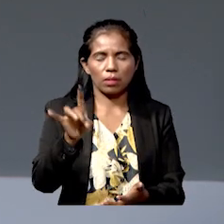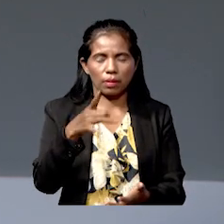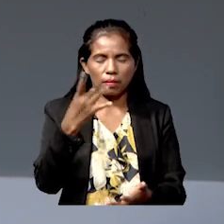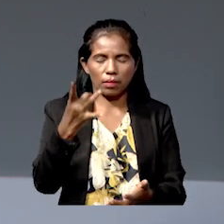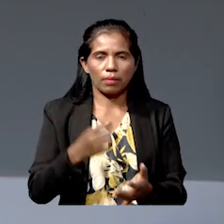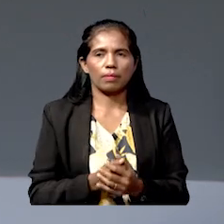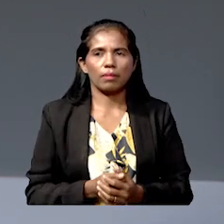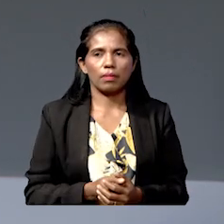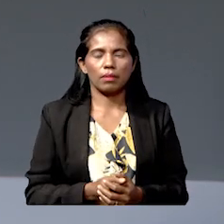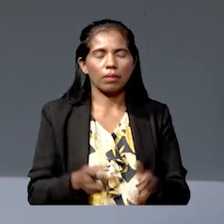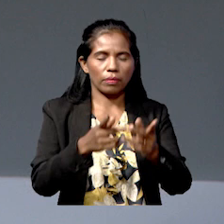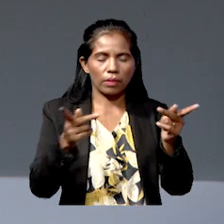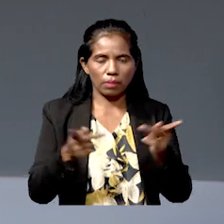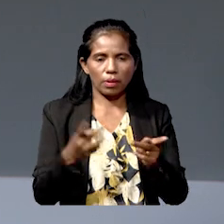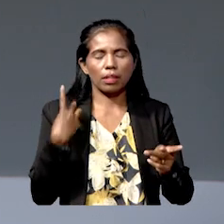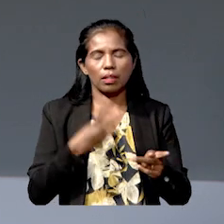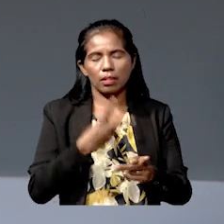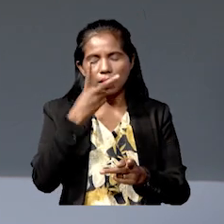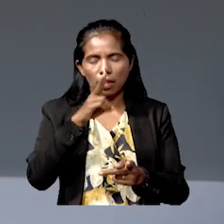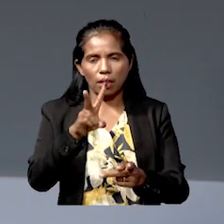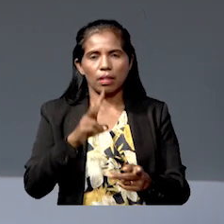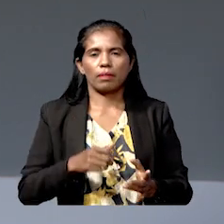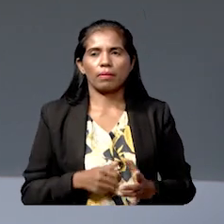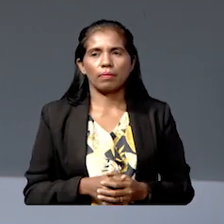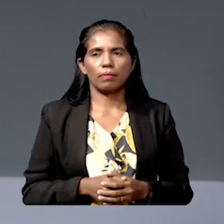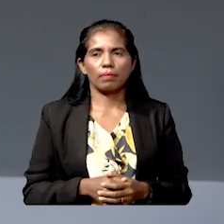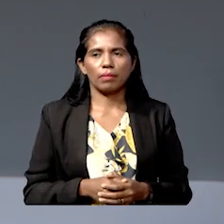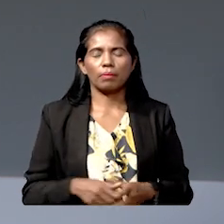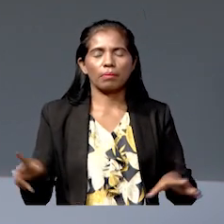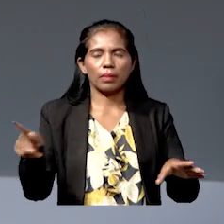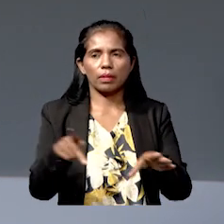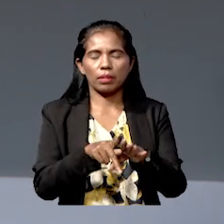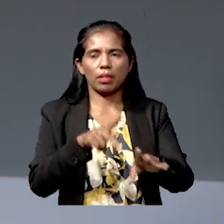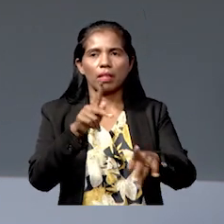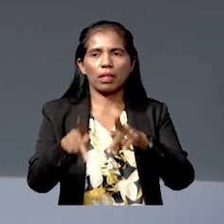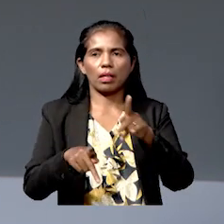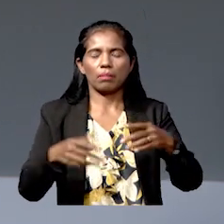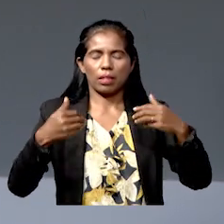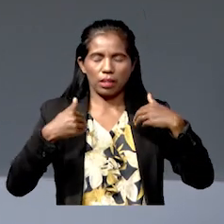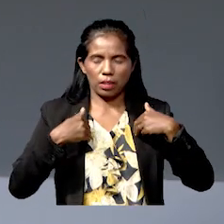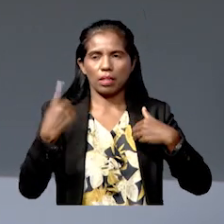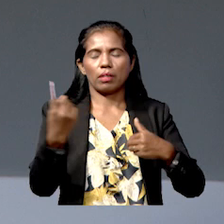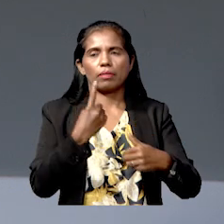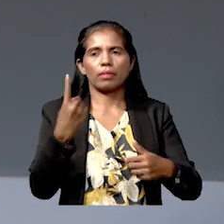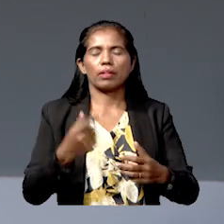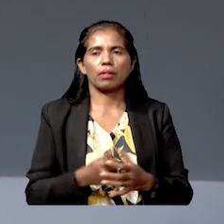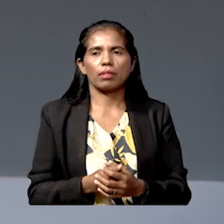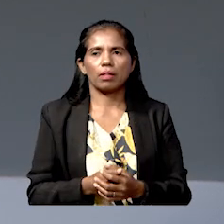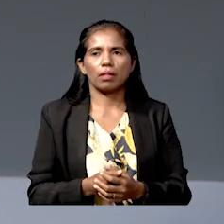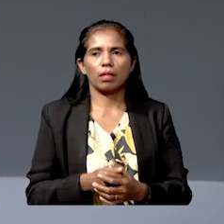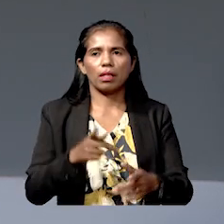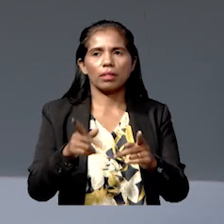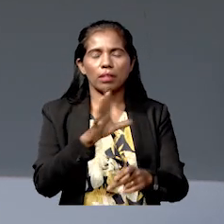2018. E balmos fatim balu e tareba nessa participação é uma e na fatim, mas é entusiasmo a